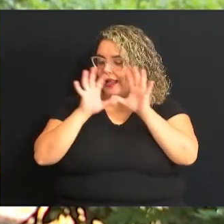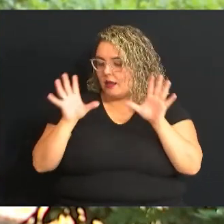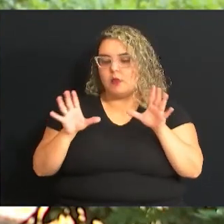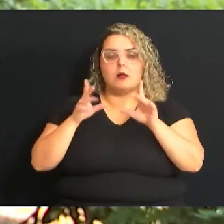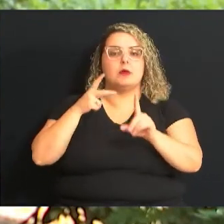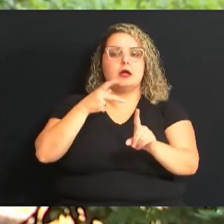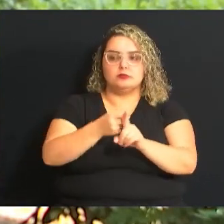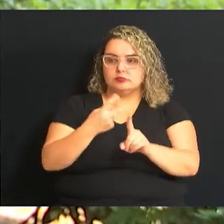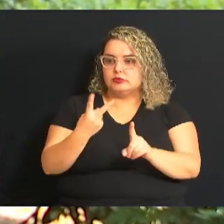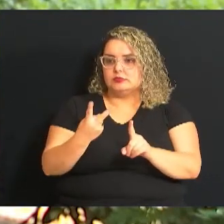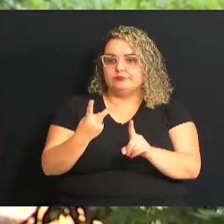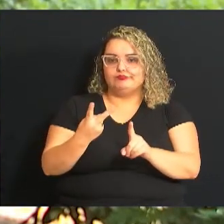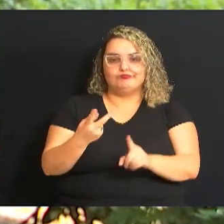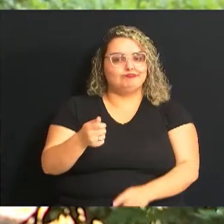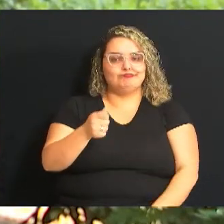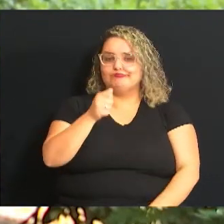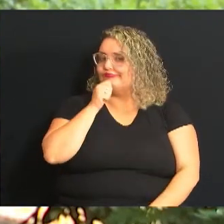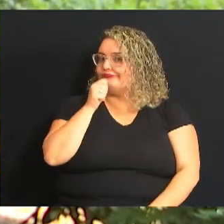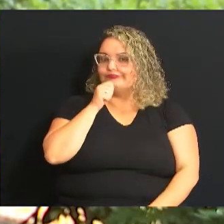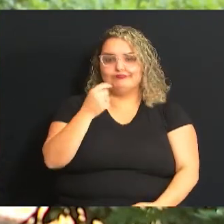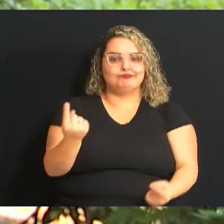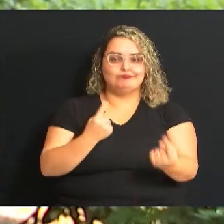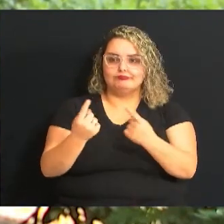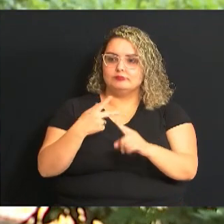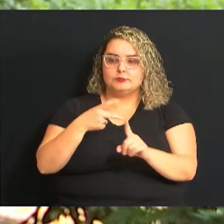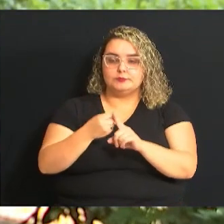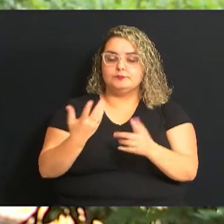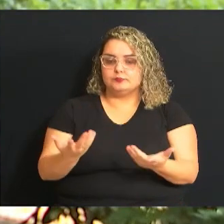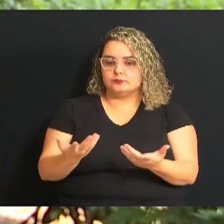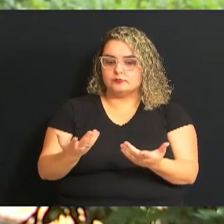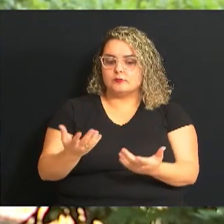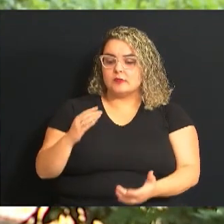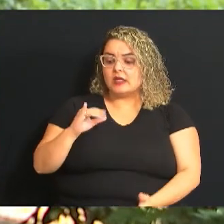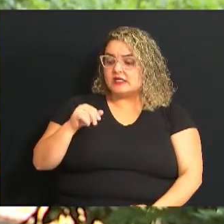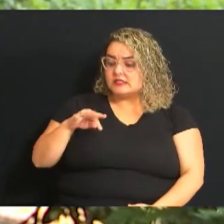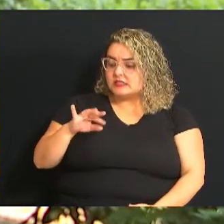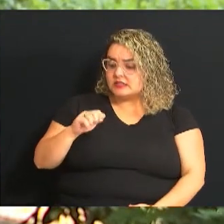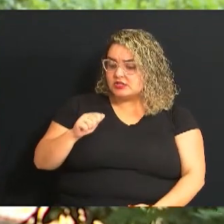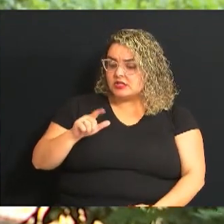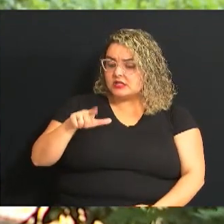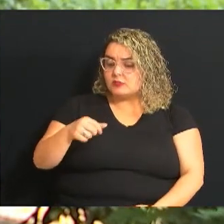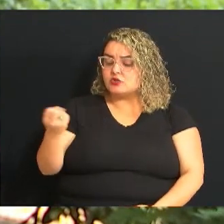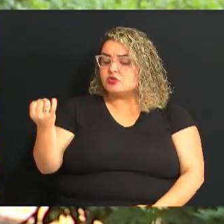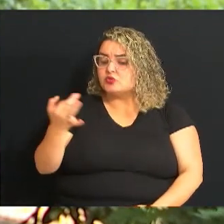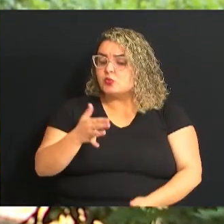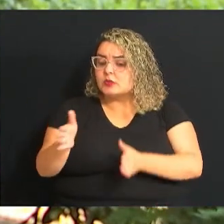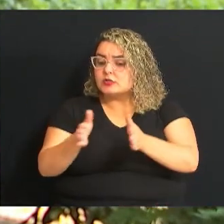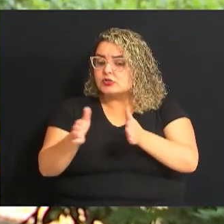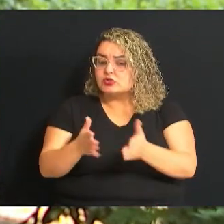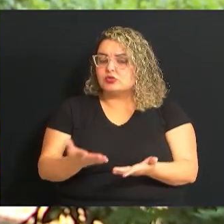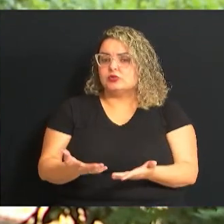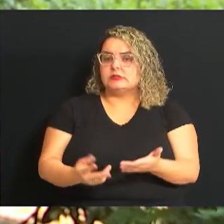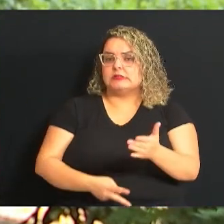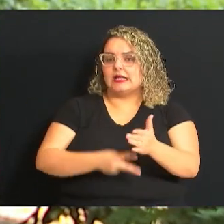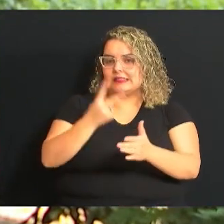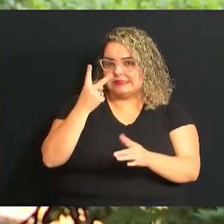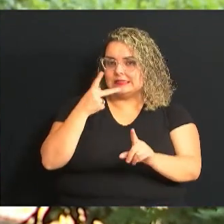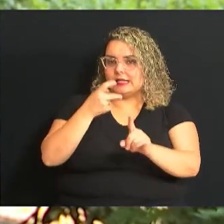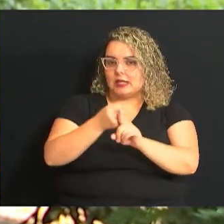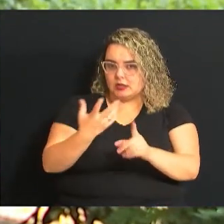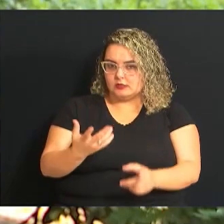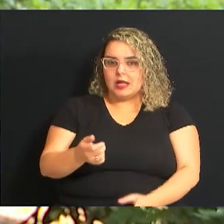doses também não estão procurando. Cíntia, e depois de quanto tempo da segunda dose, quem